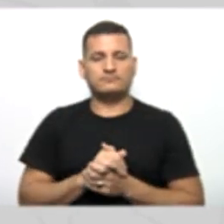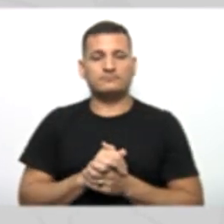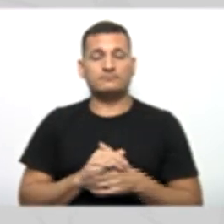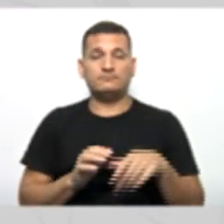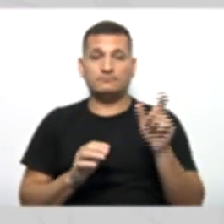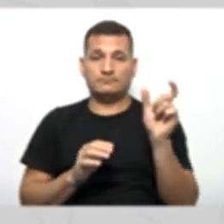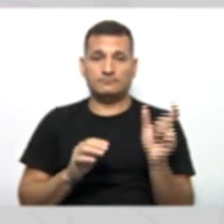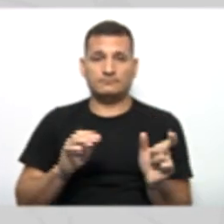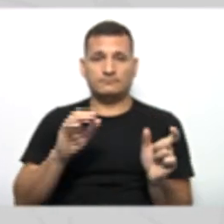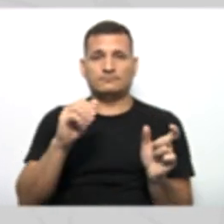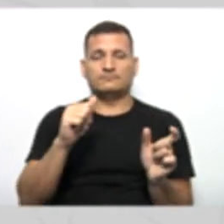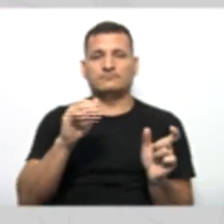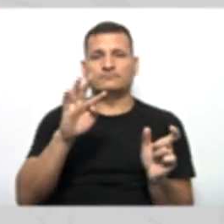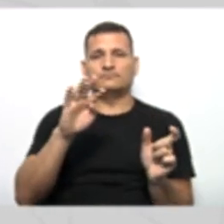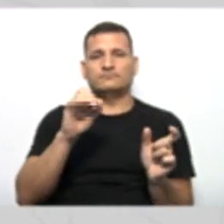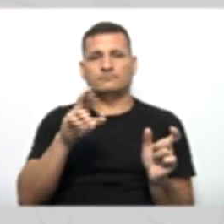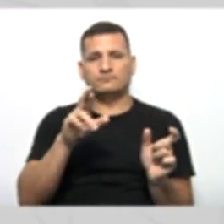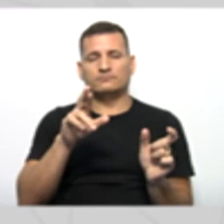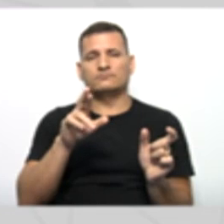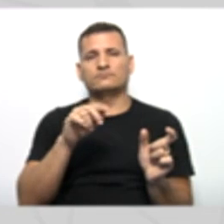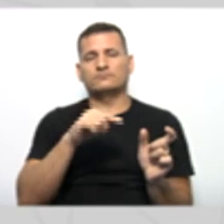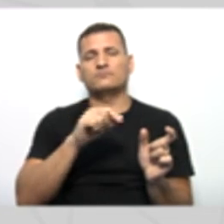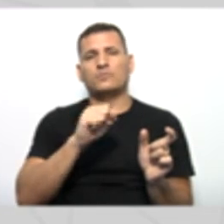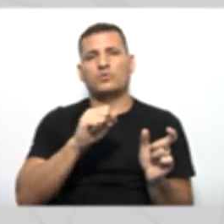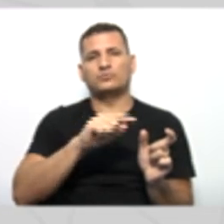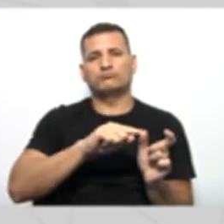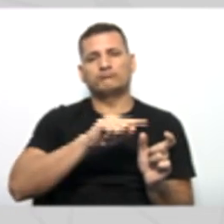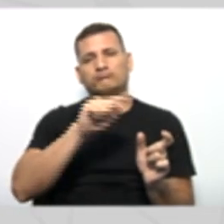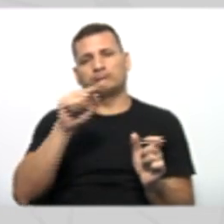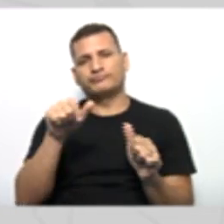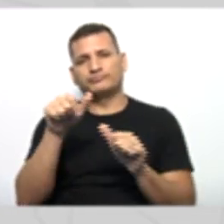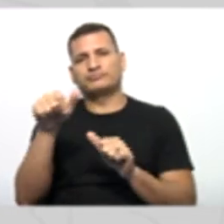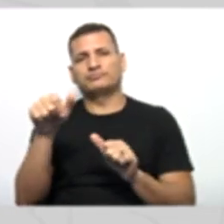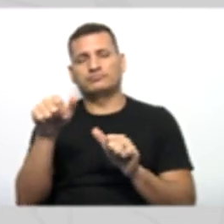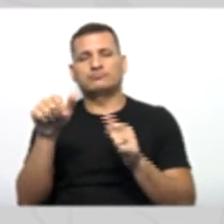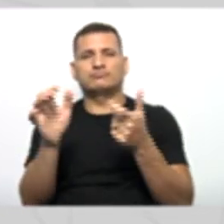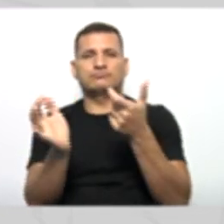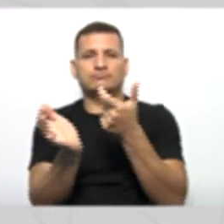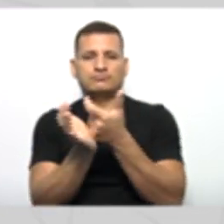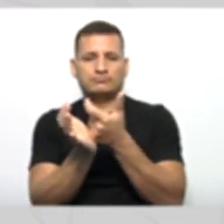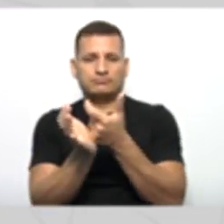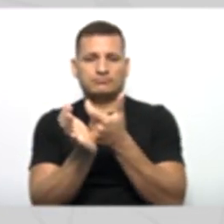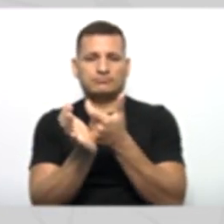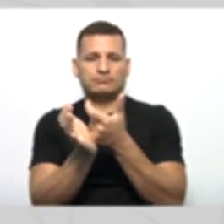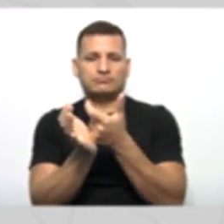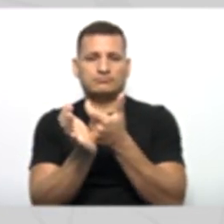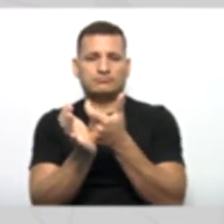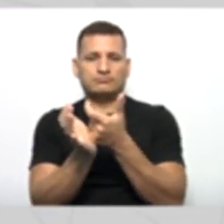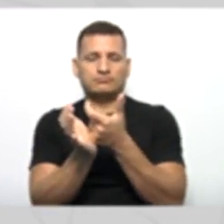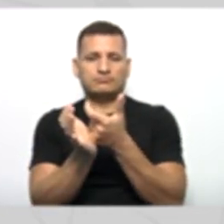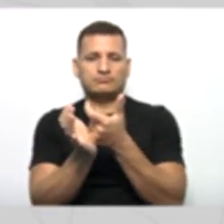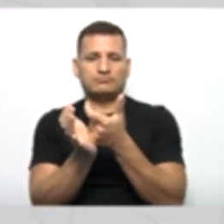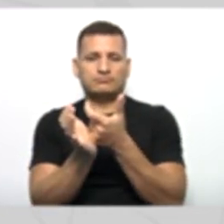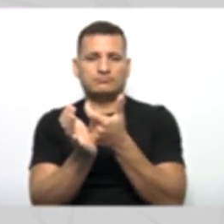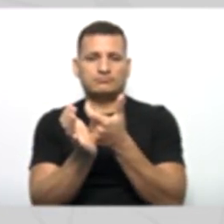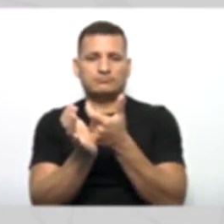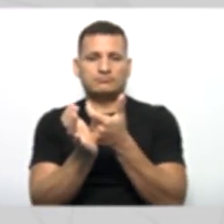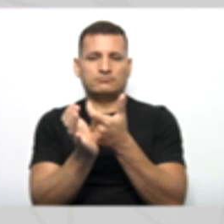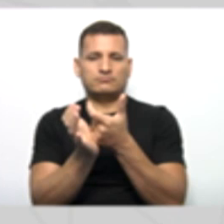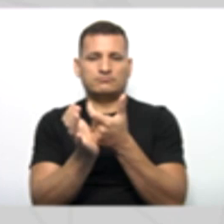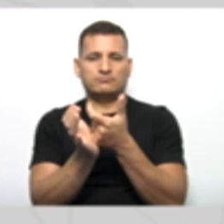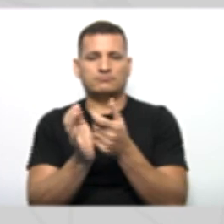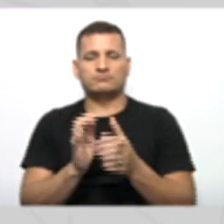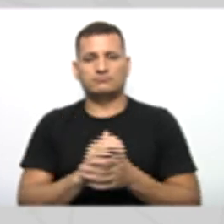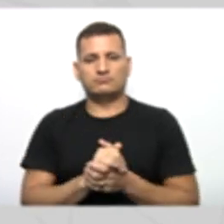ele passa a ser uma classe, ok? Assim como um caso desses daí pode